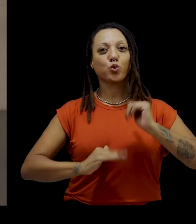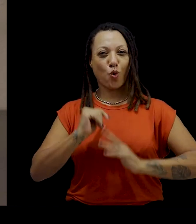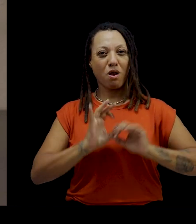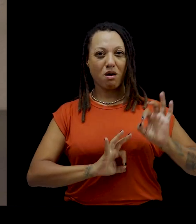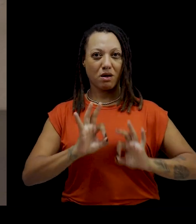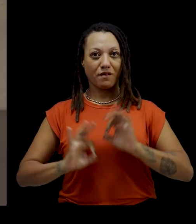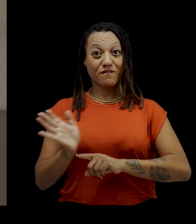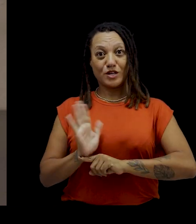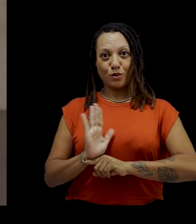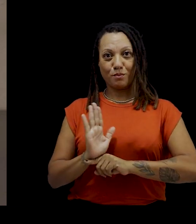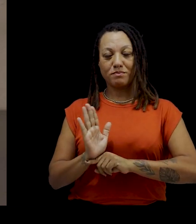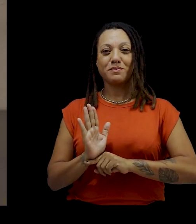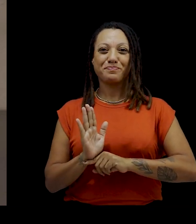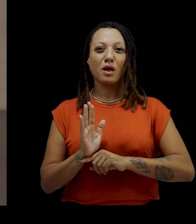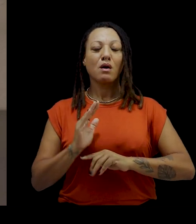também,